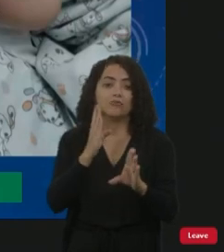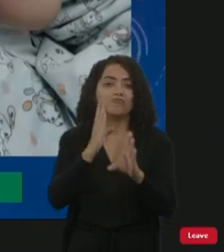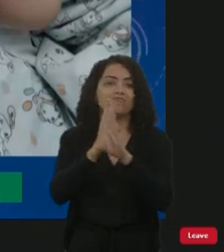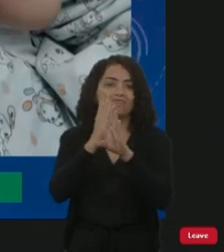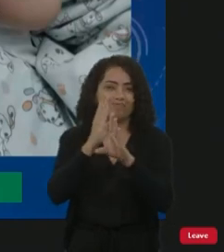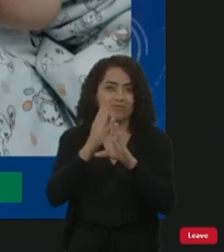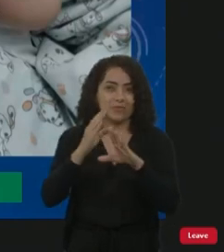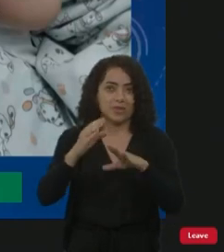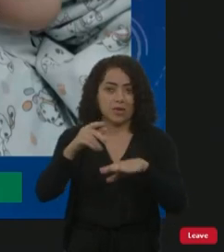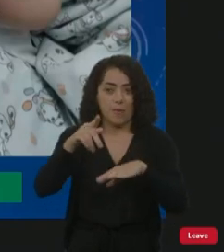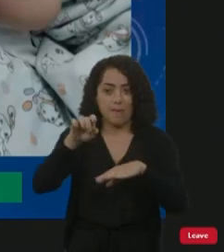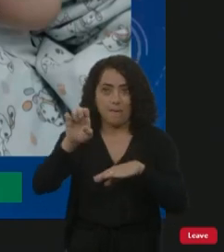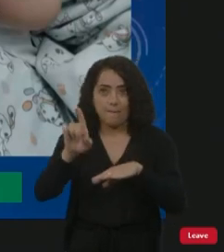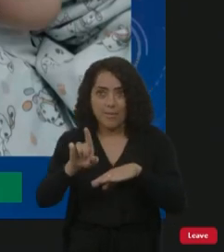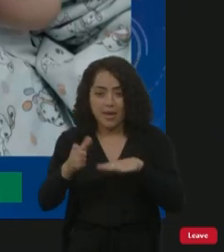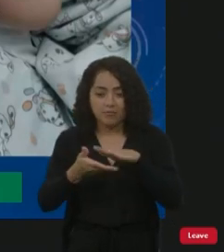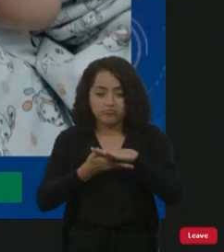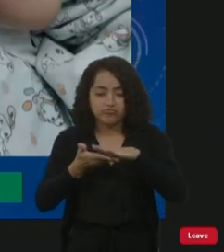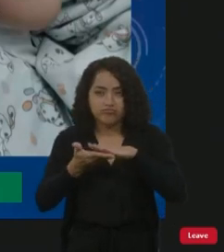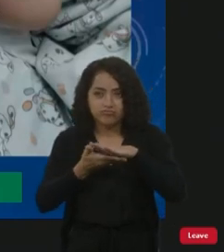teste do pezinho ampliado, tá?